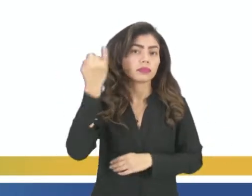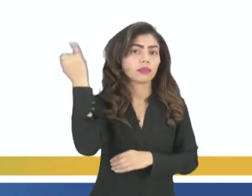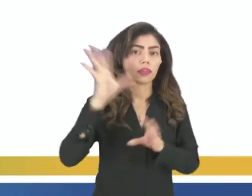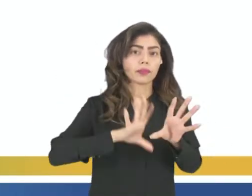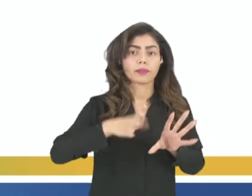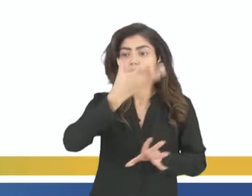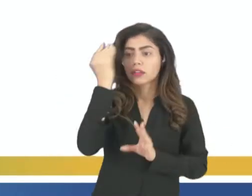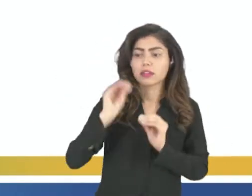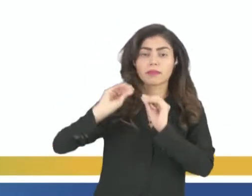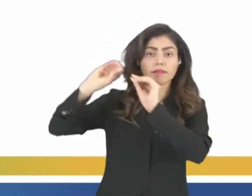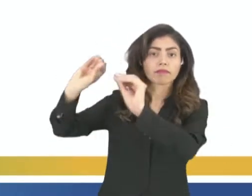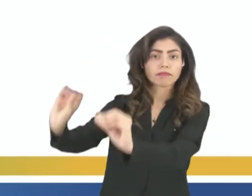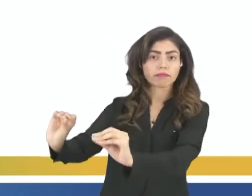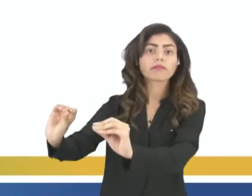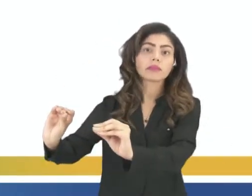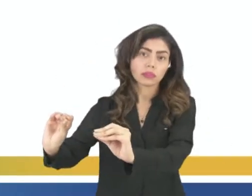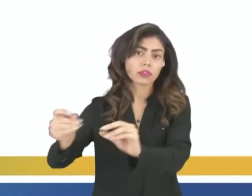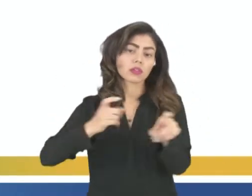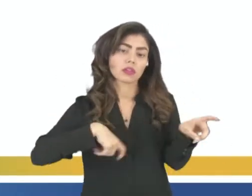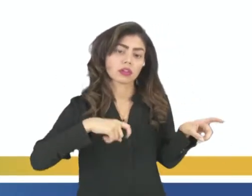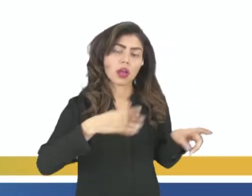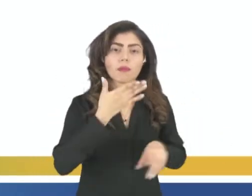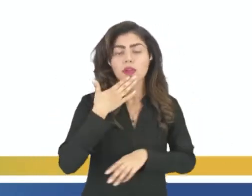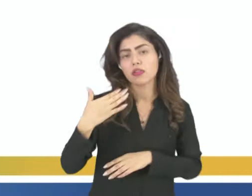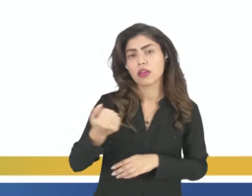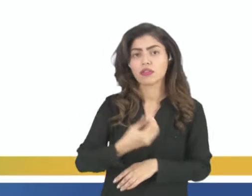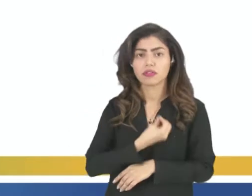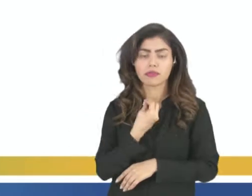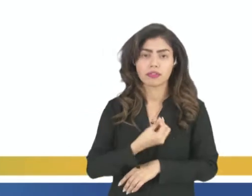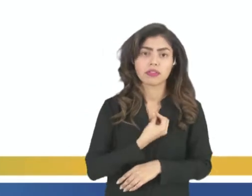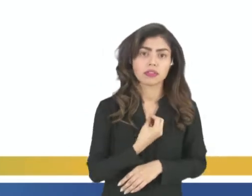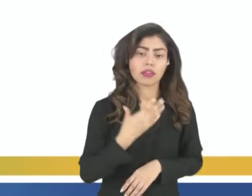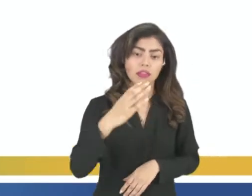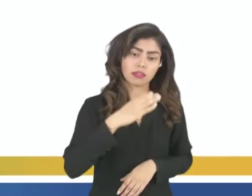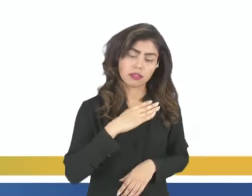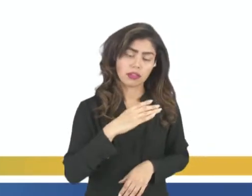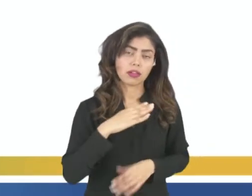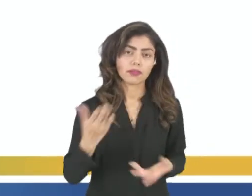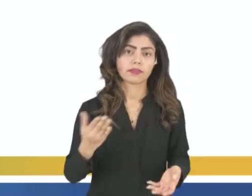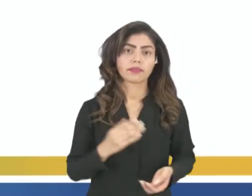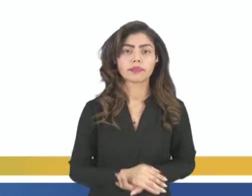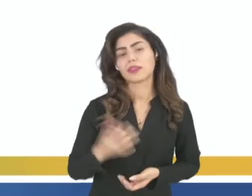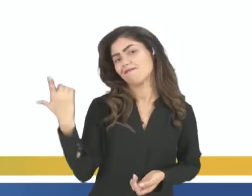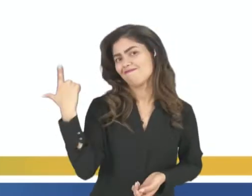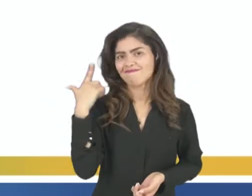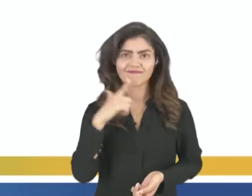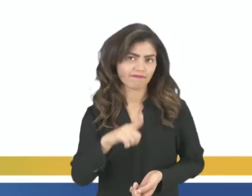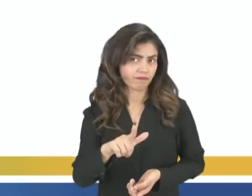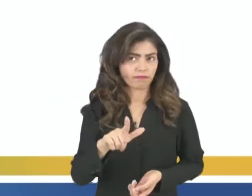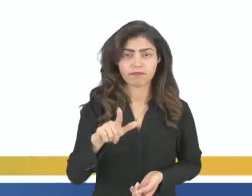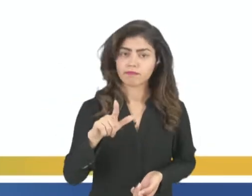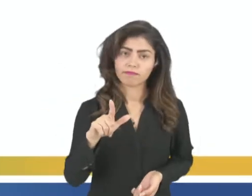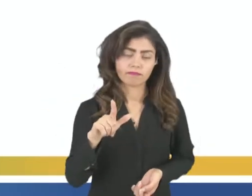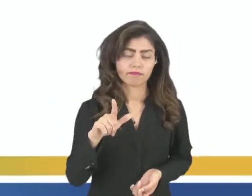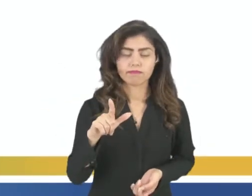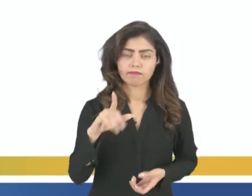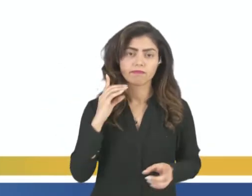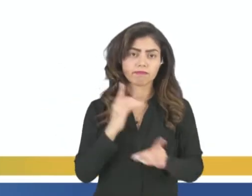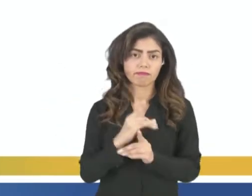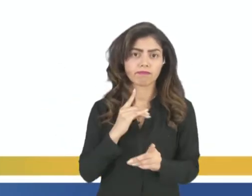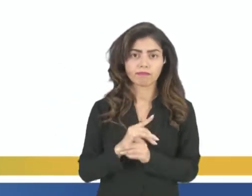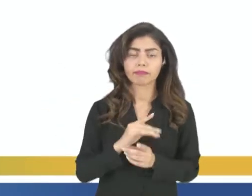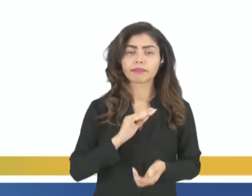o campo com o intuito de obter melhores condições de vida nas cidades e que não conseguiram atingir esse